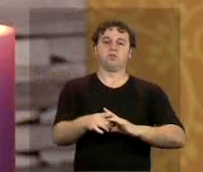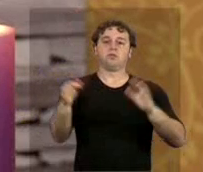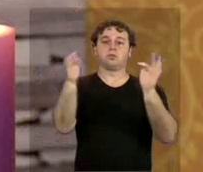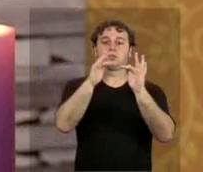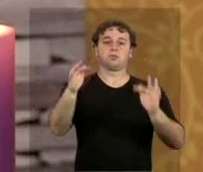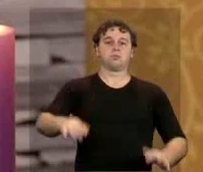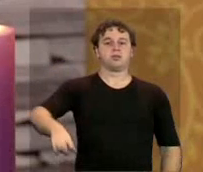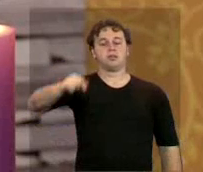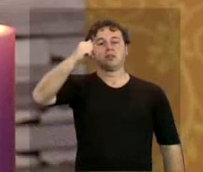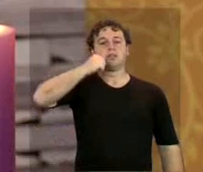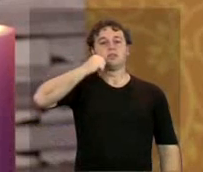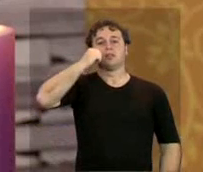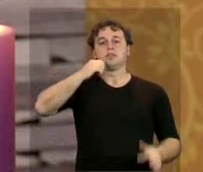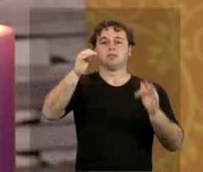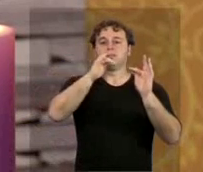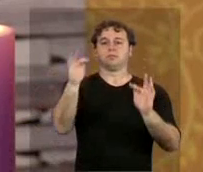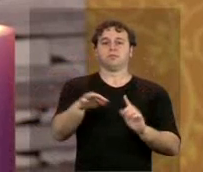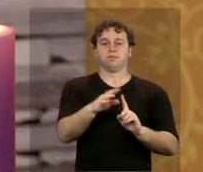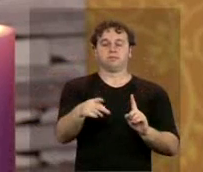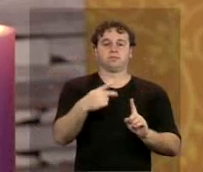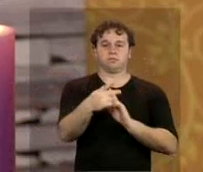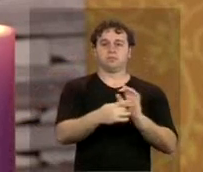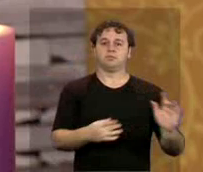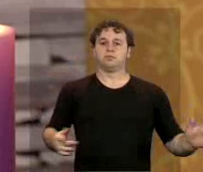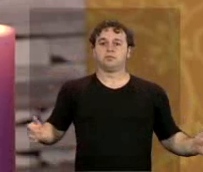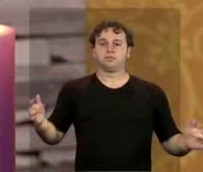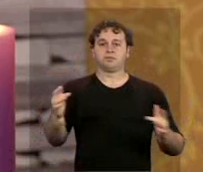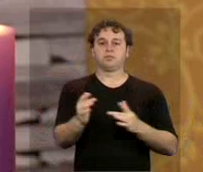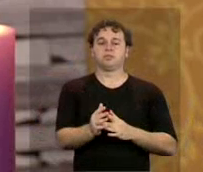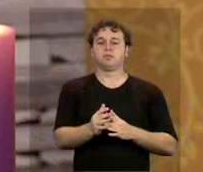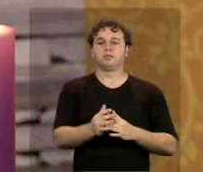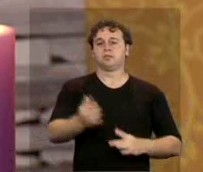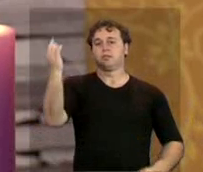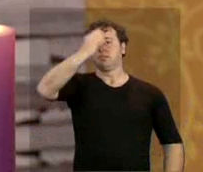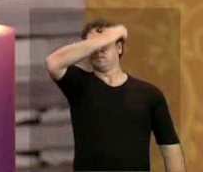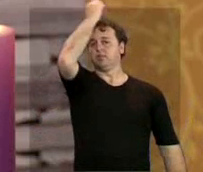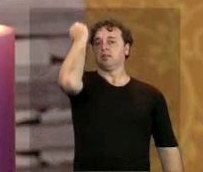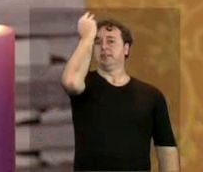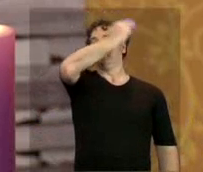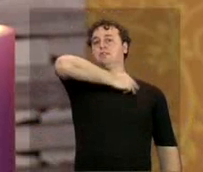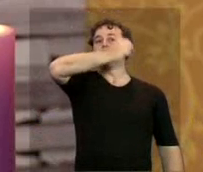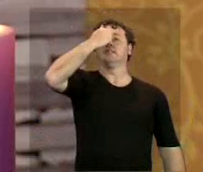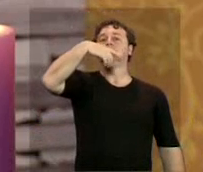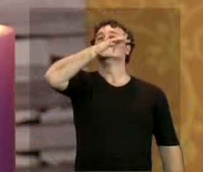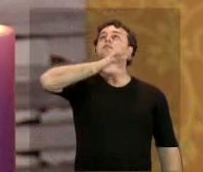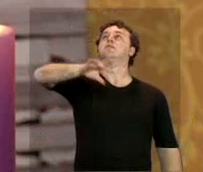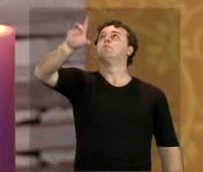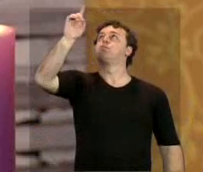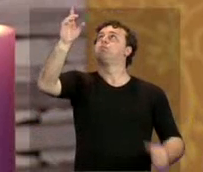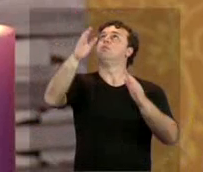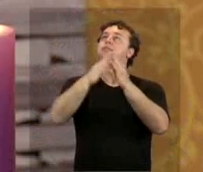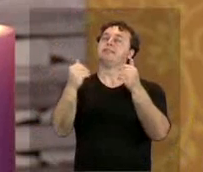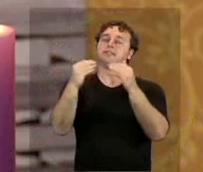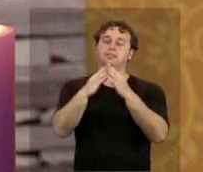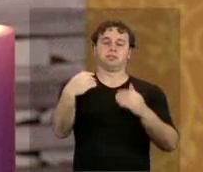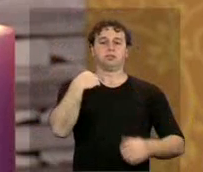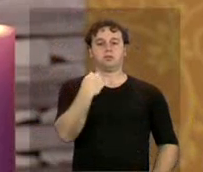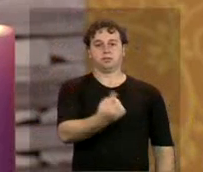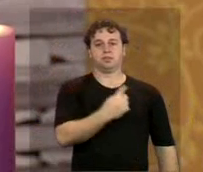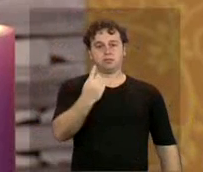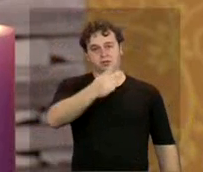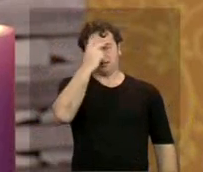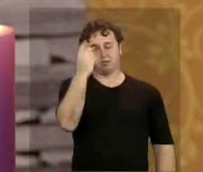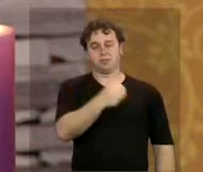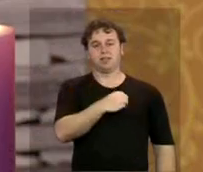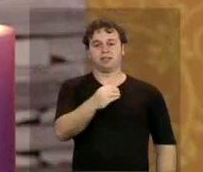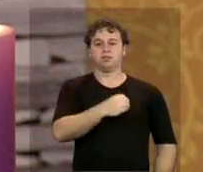Senhor é convosco. Bendita sois vós entre as mulheres e bendito é o fruto do vosso ventre, Jesus. Santa Maria, Mãe de Deus,